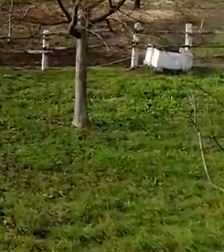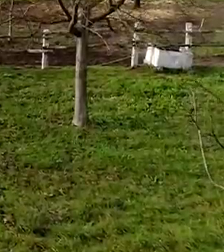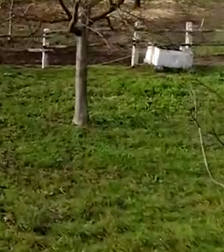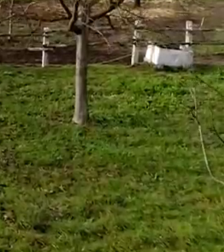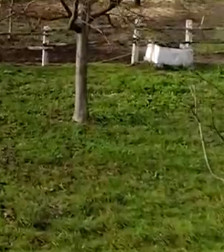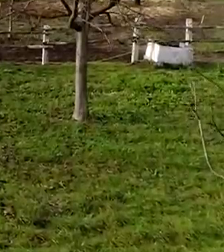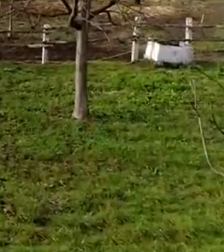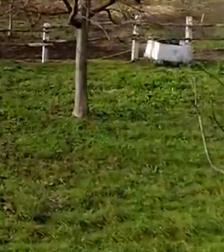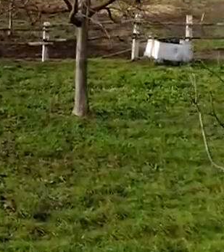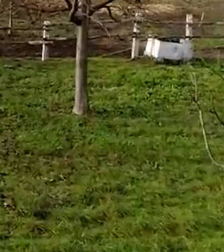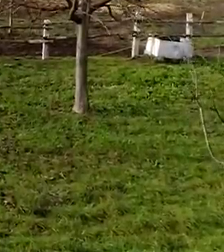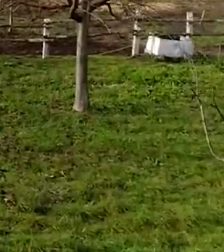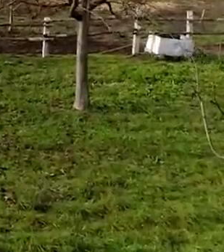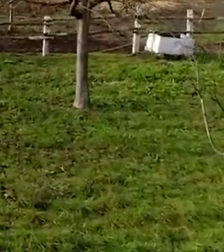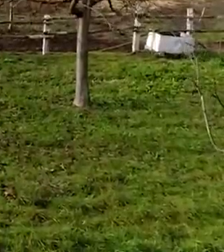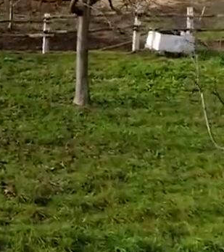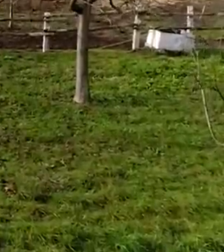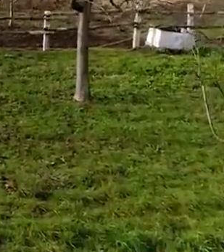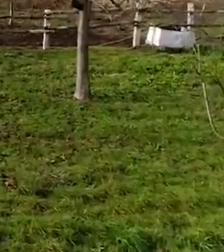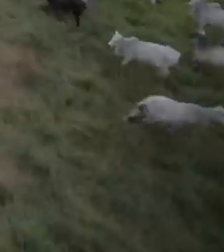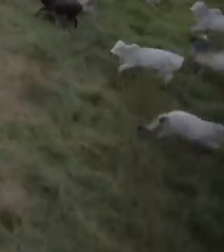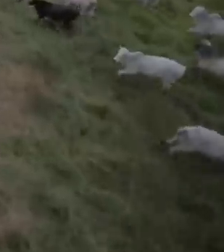E aí